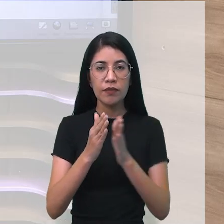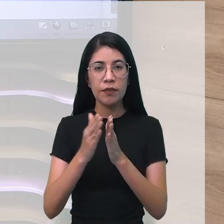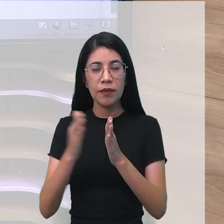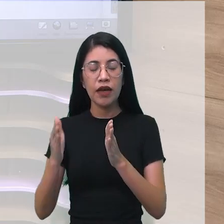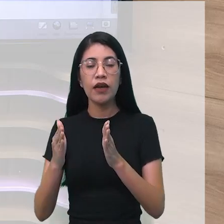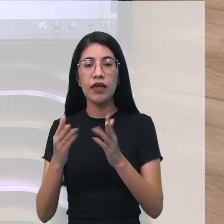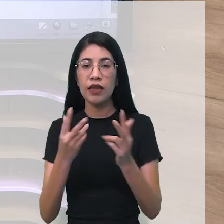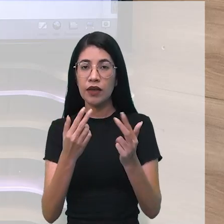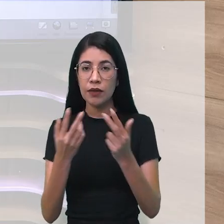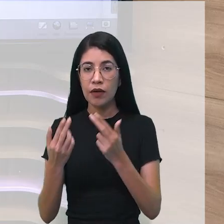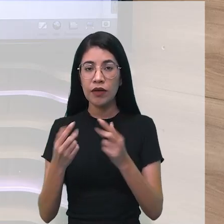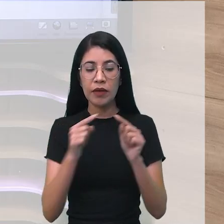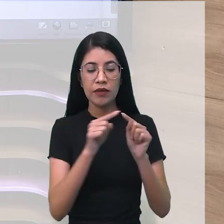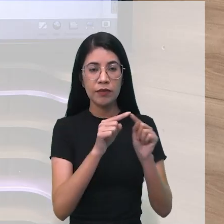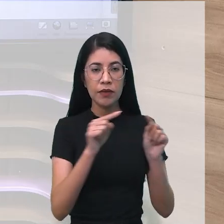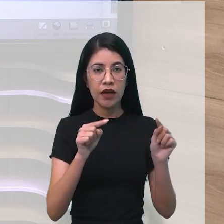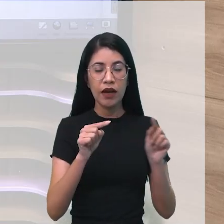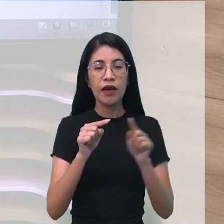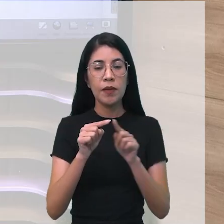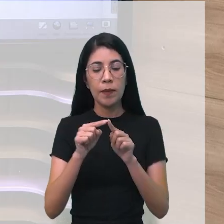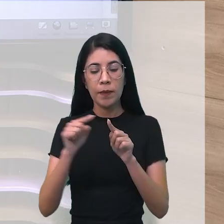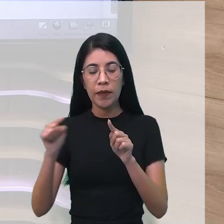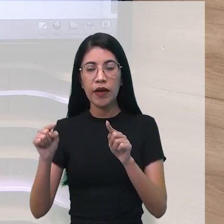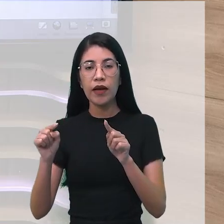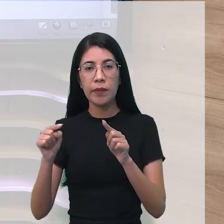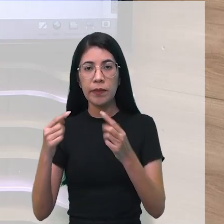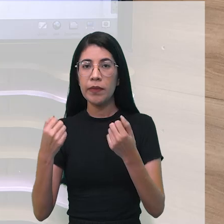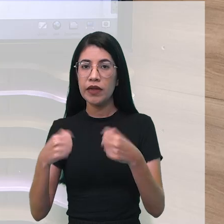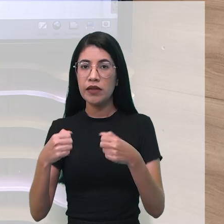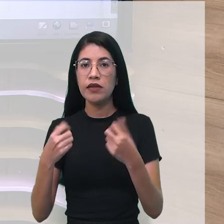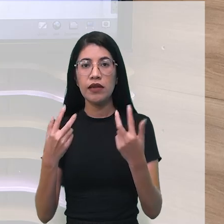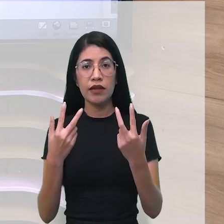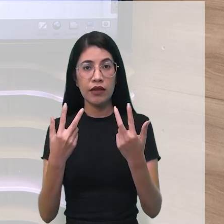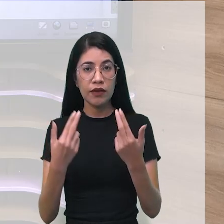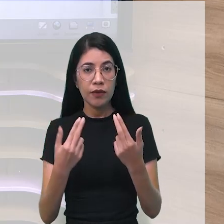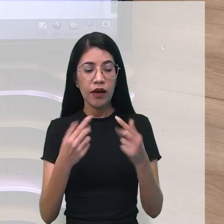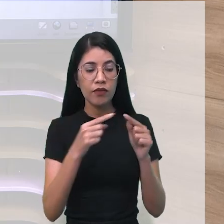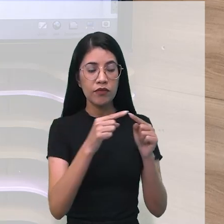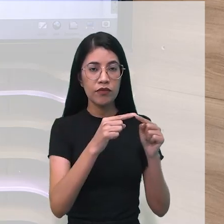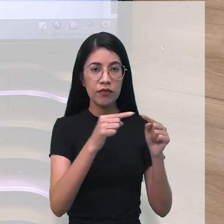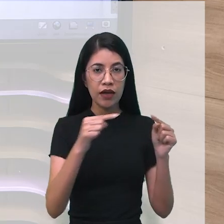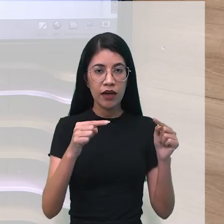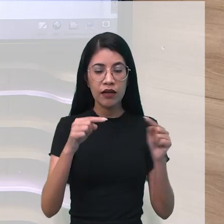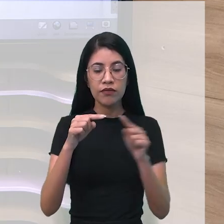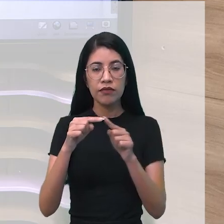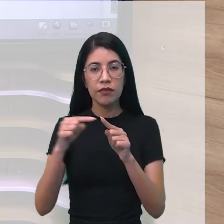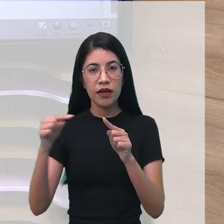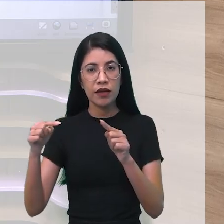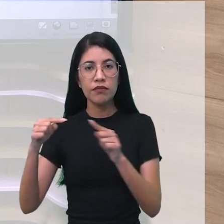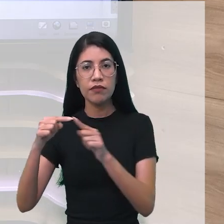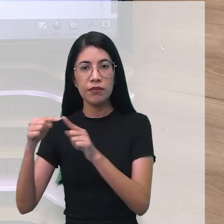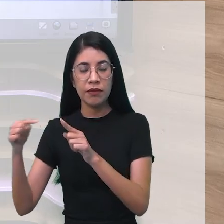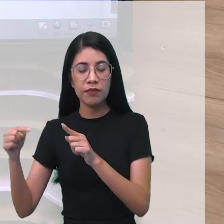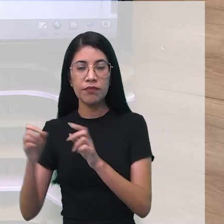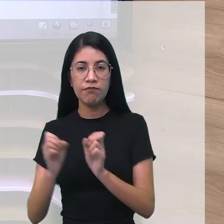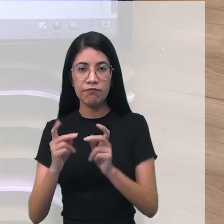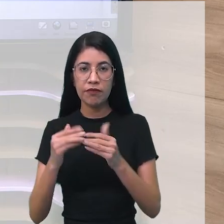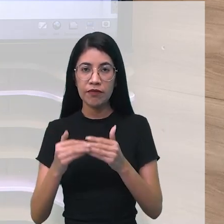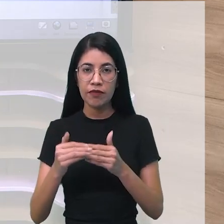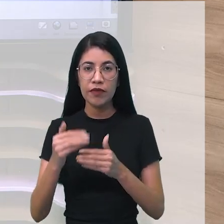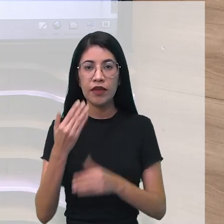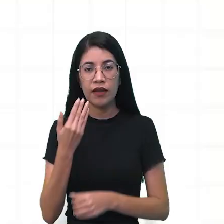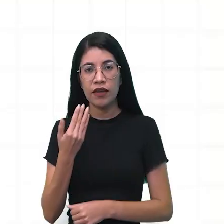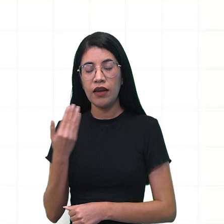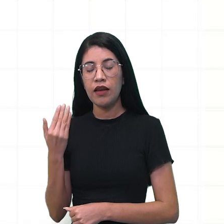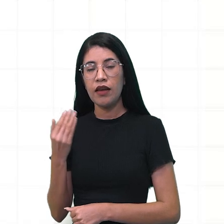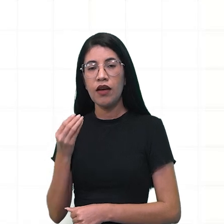iguais. Então, cada espaçamento vai ter que ter a mesma medida, tá? E você faz ali espaçamentos iguais. Vamos então à nossa